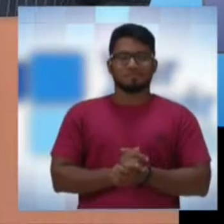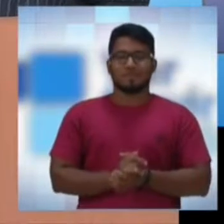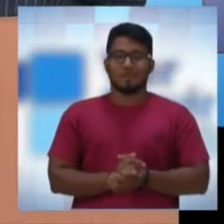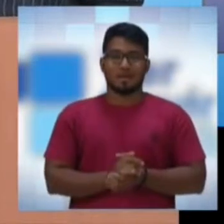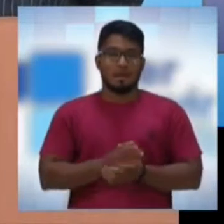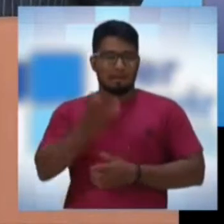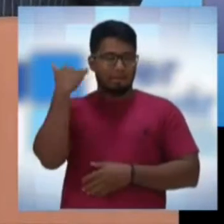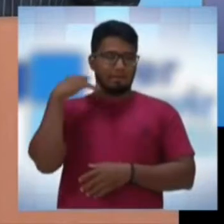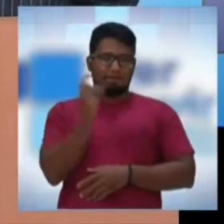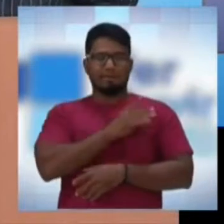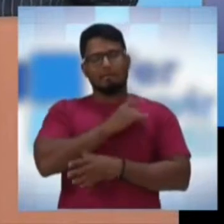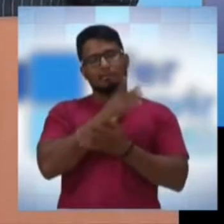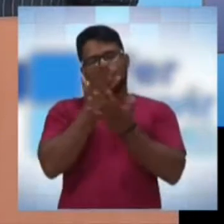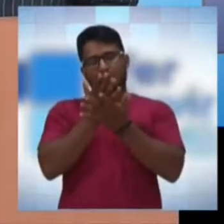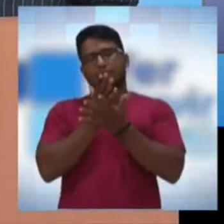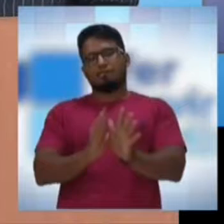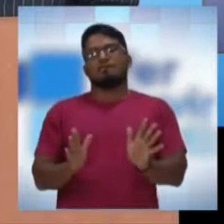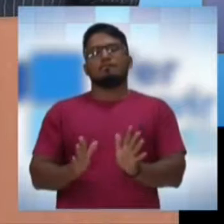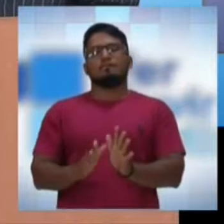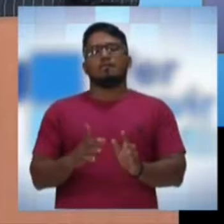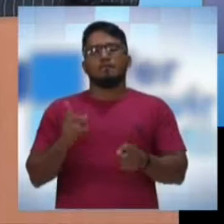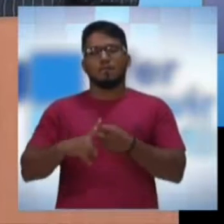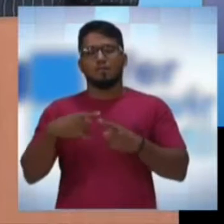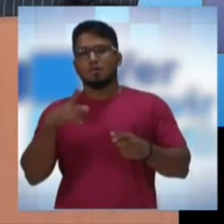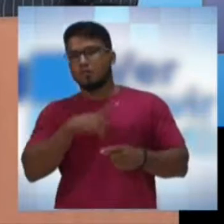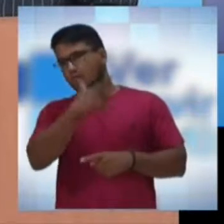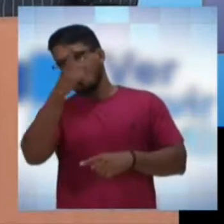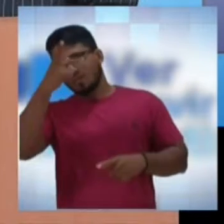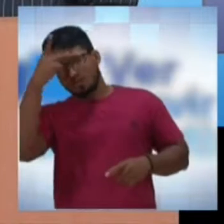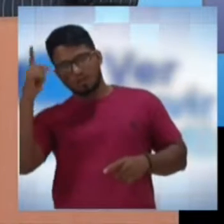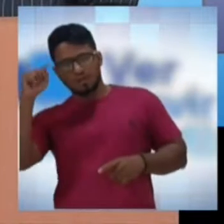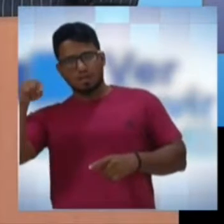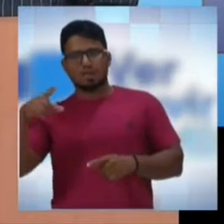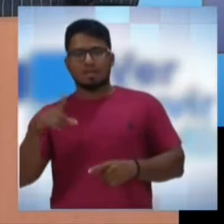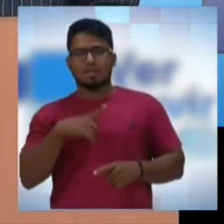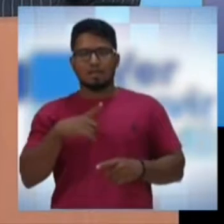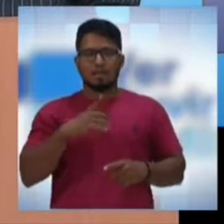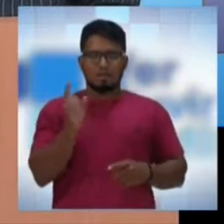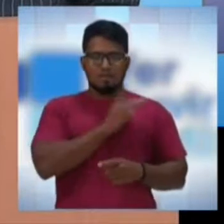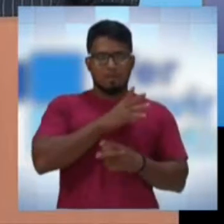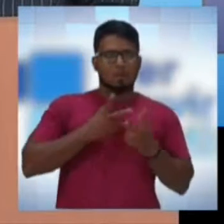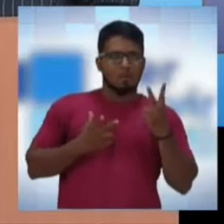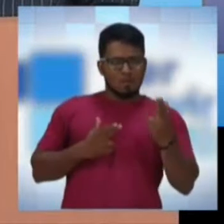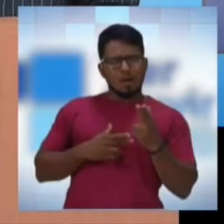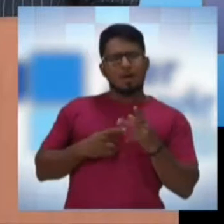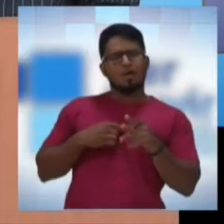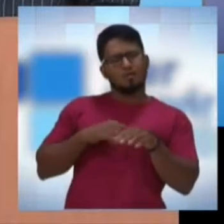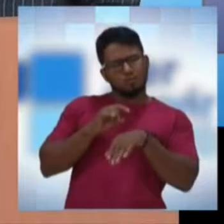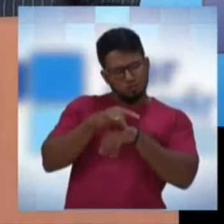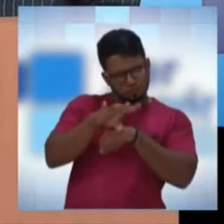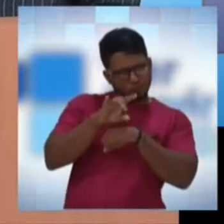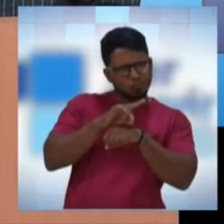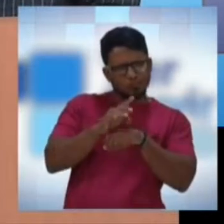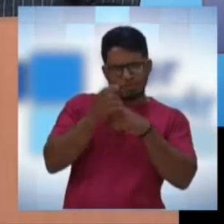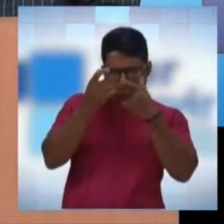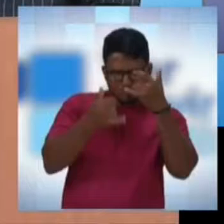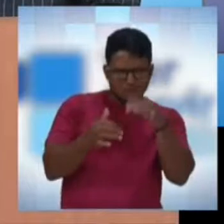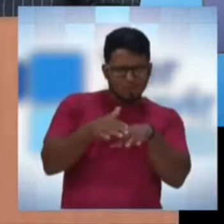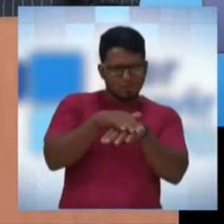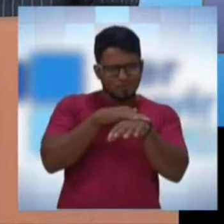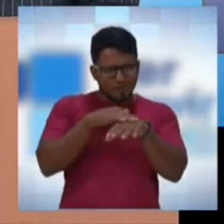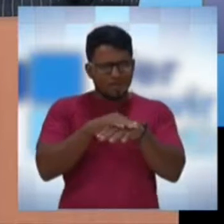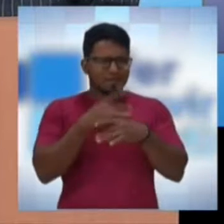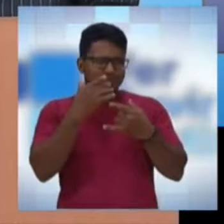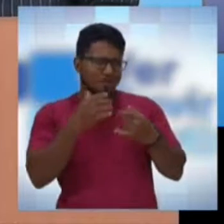porque esse medo que eu tinha, eu perdi... Também quando chegam outras pessoas lá que também têm o mesmo medo que eu vou